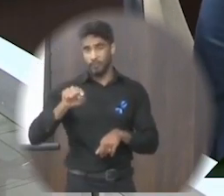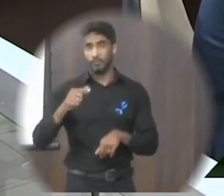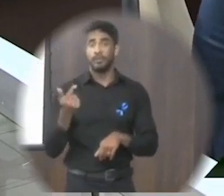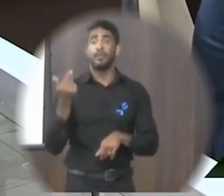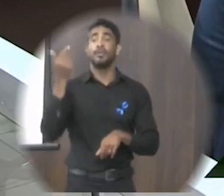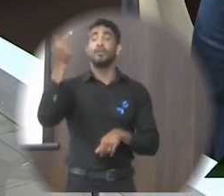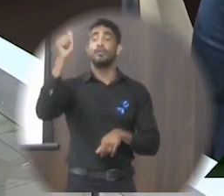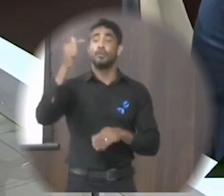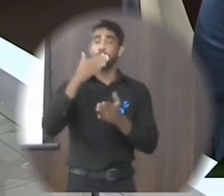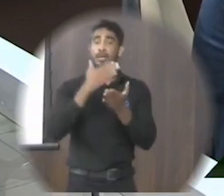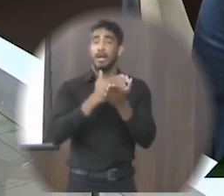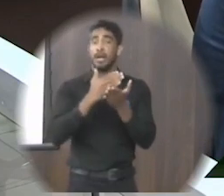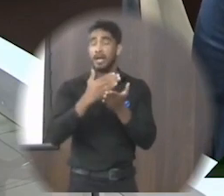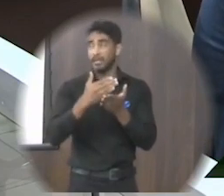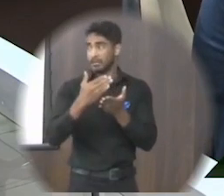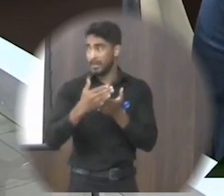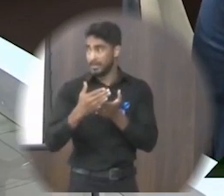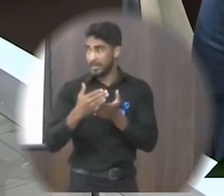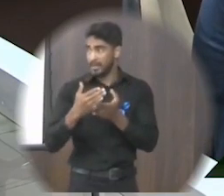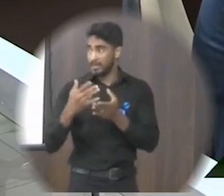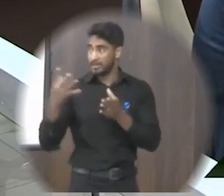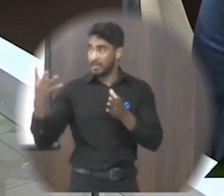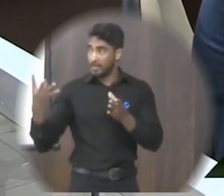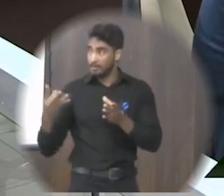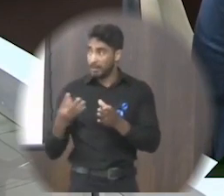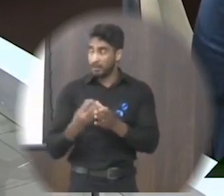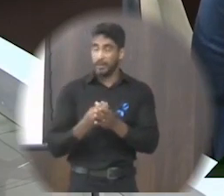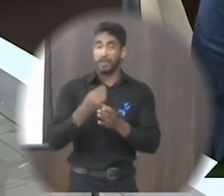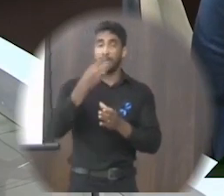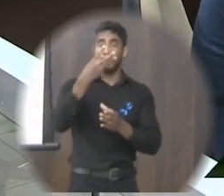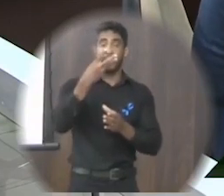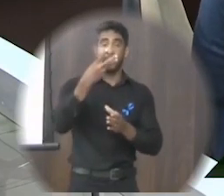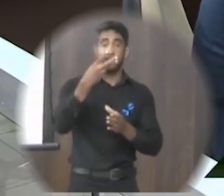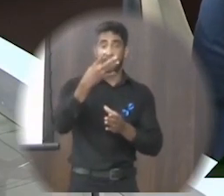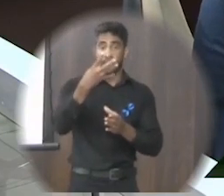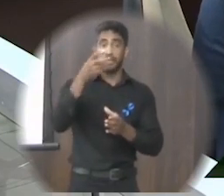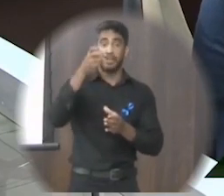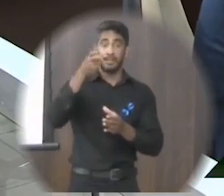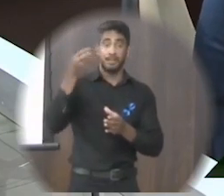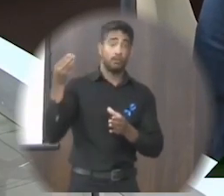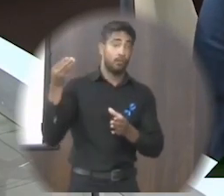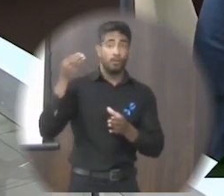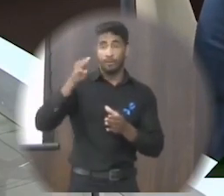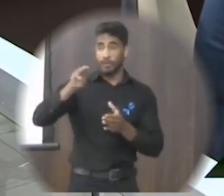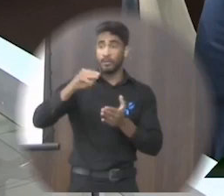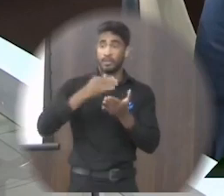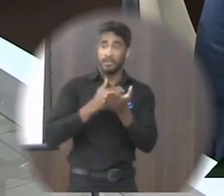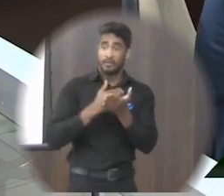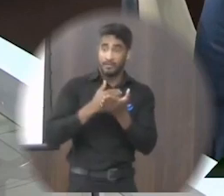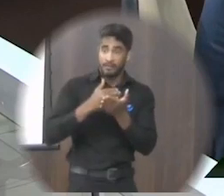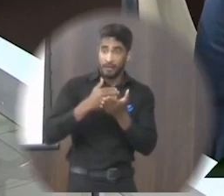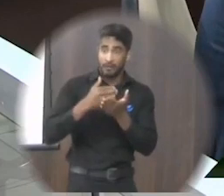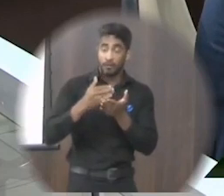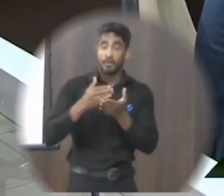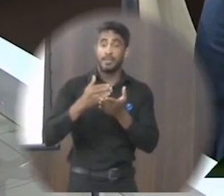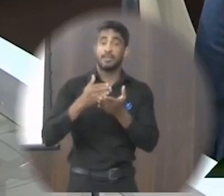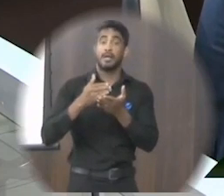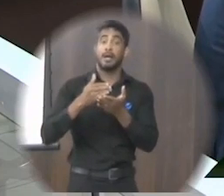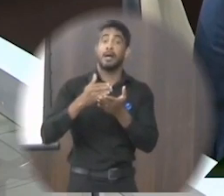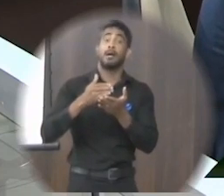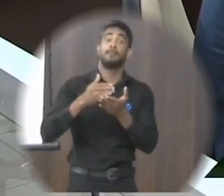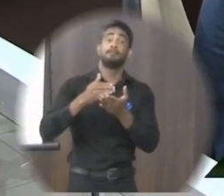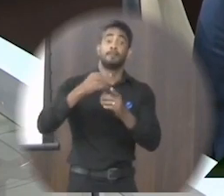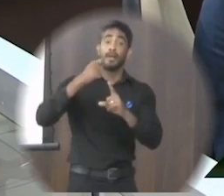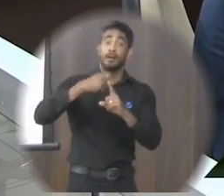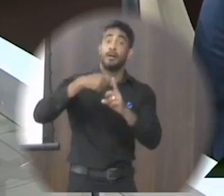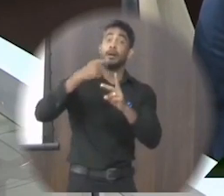restantes das parcelas, né, para completar os outros 45 milhões, vai começar a ser debitada na conta da Prefeitura